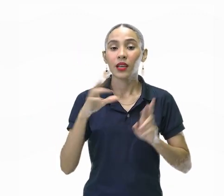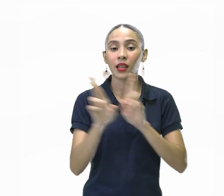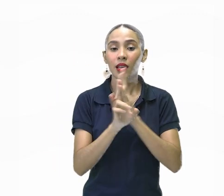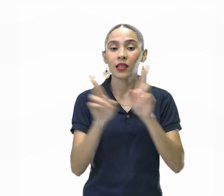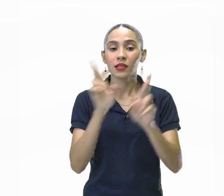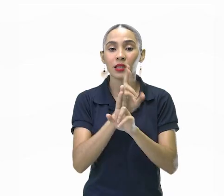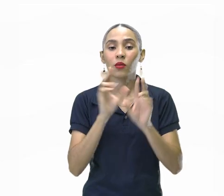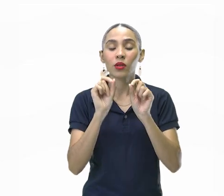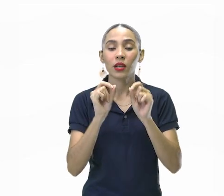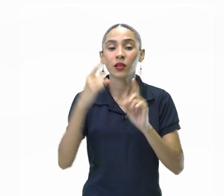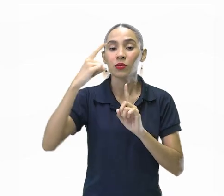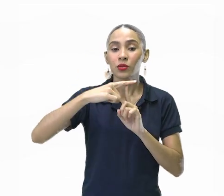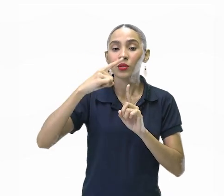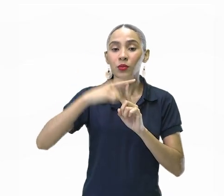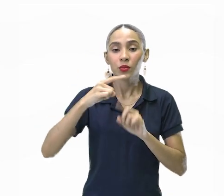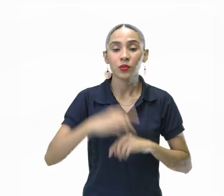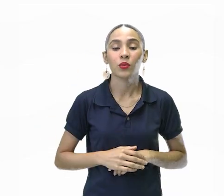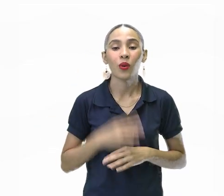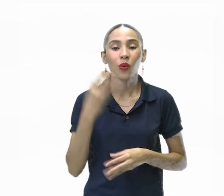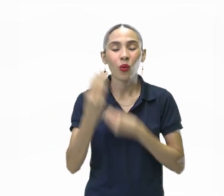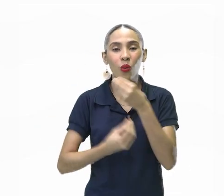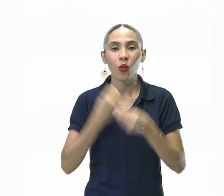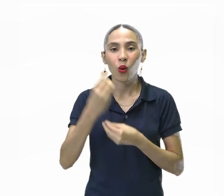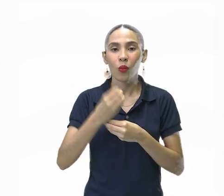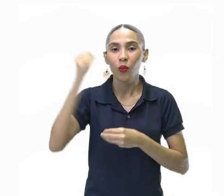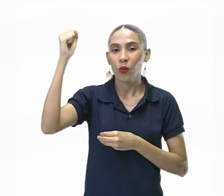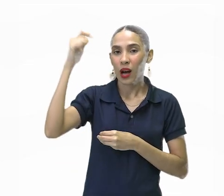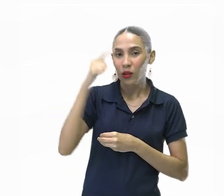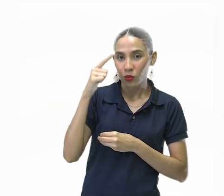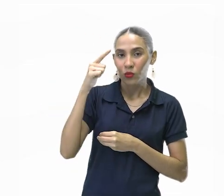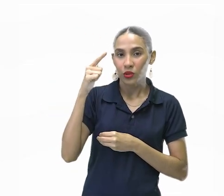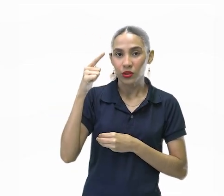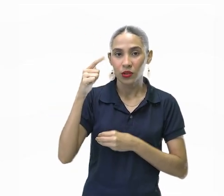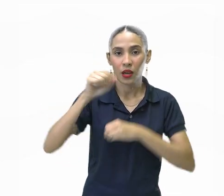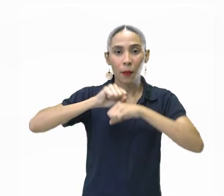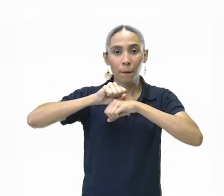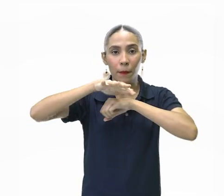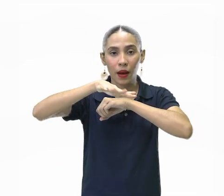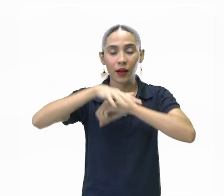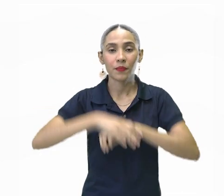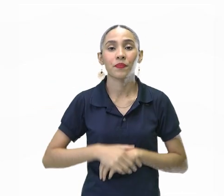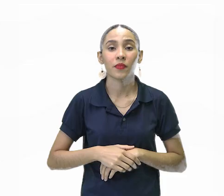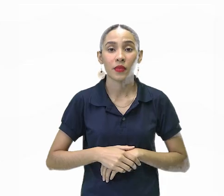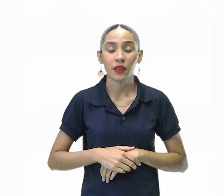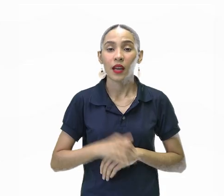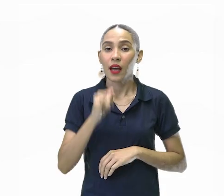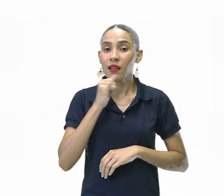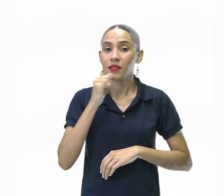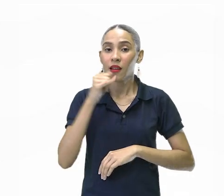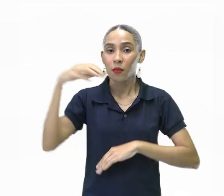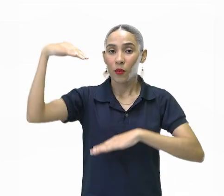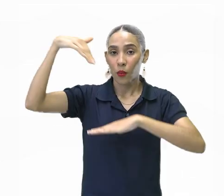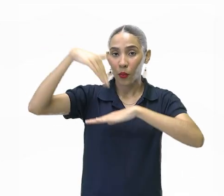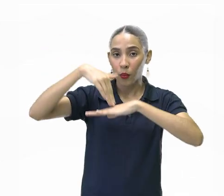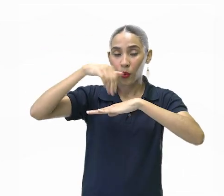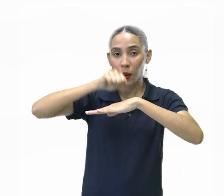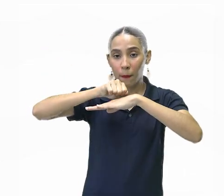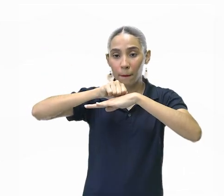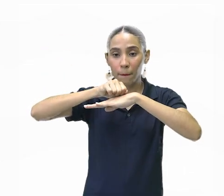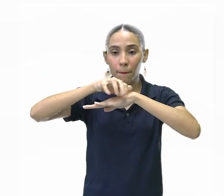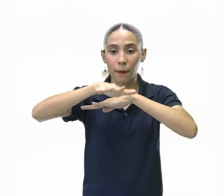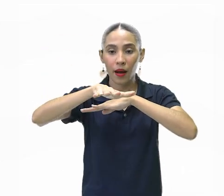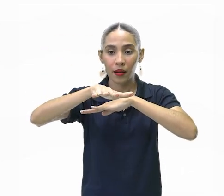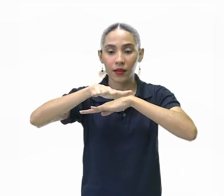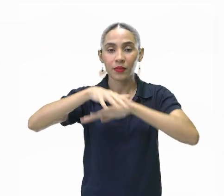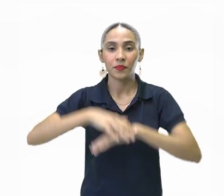ópticos relacionados com a forma como a luz se propaga. Quando a luz incide